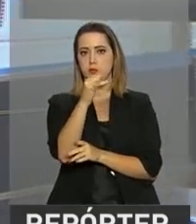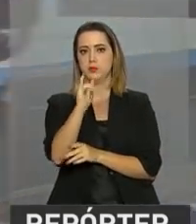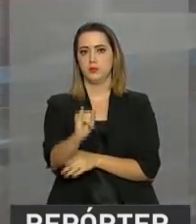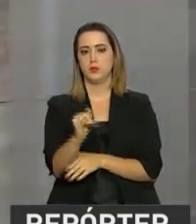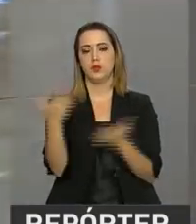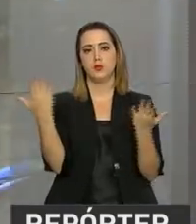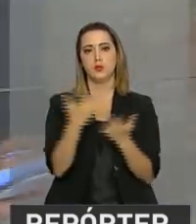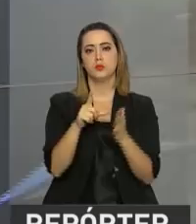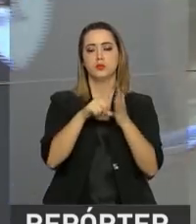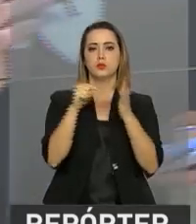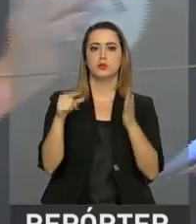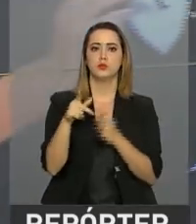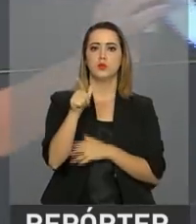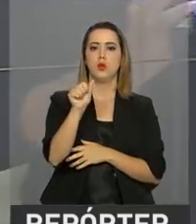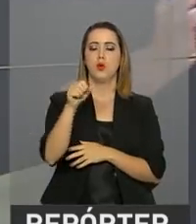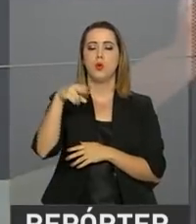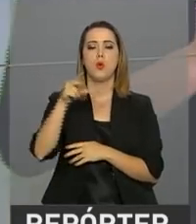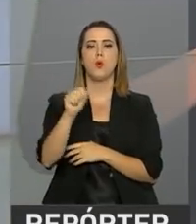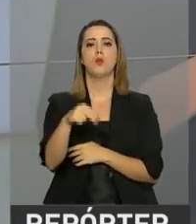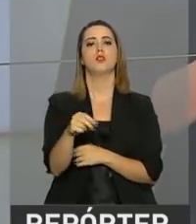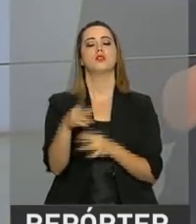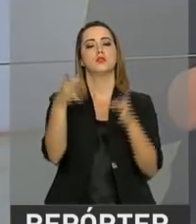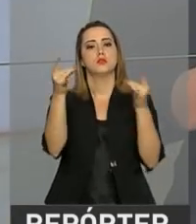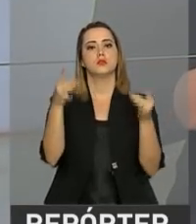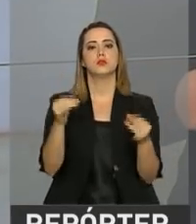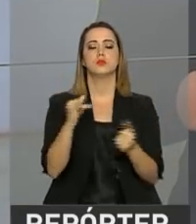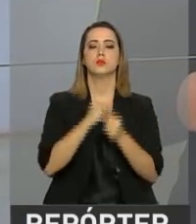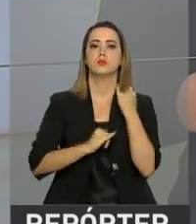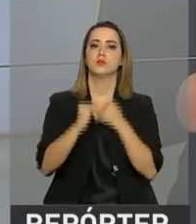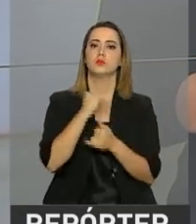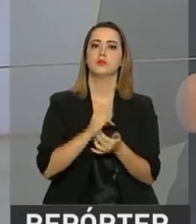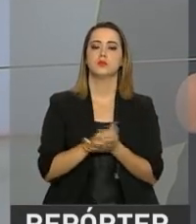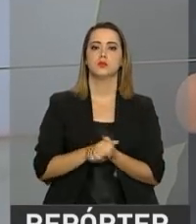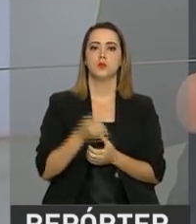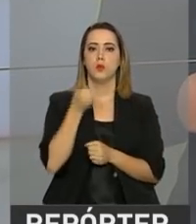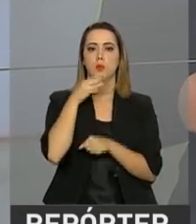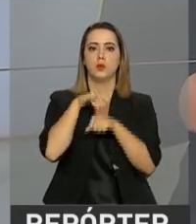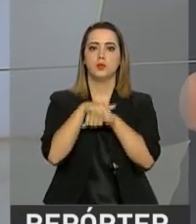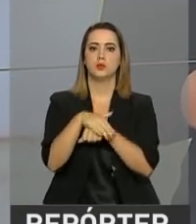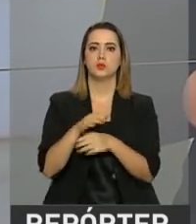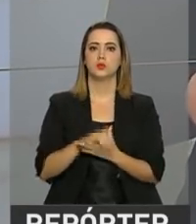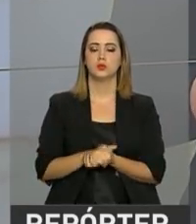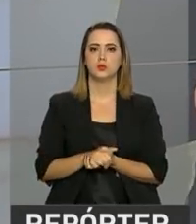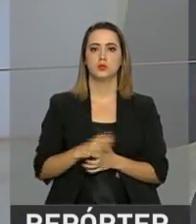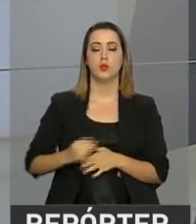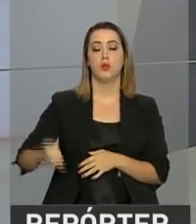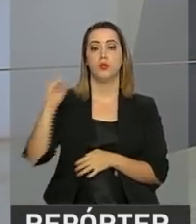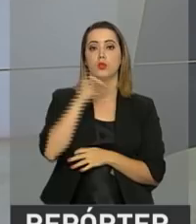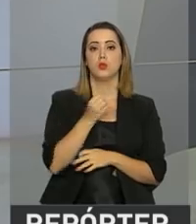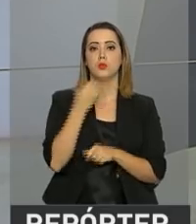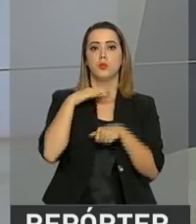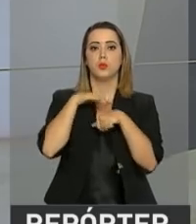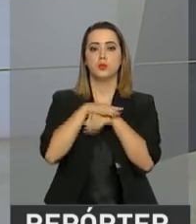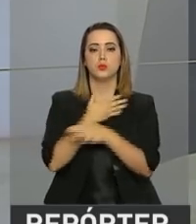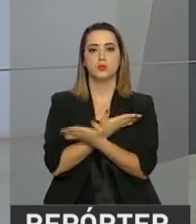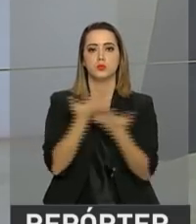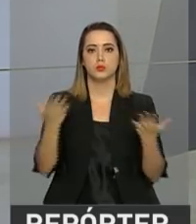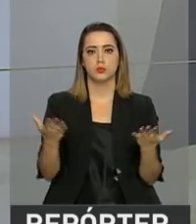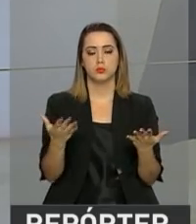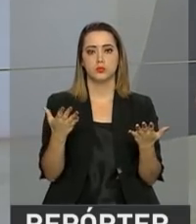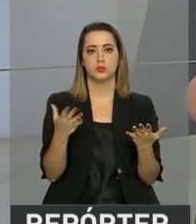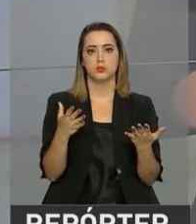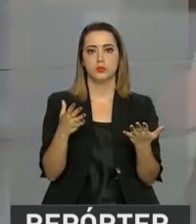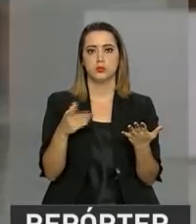vivo do Palácio do Planalto a repórter Luana Caren traz mais informações pra gente boa noite Luana Olá José Luiz Boa noite Boa noite a